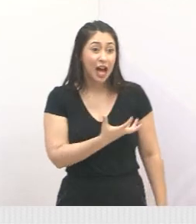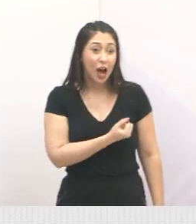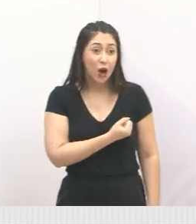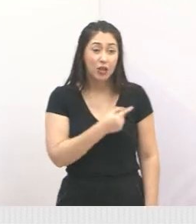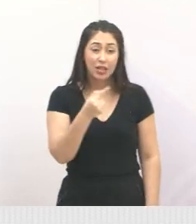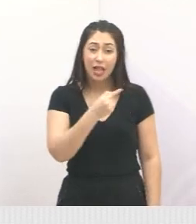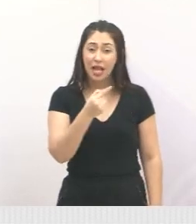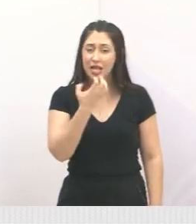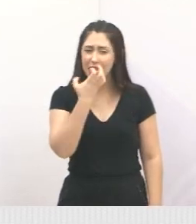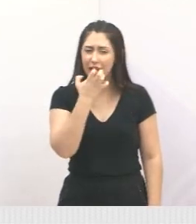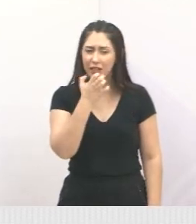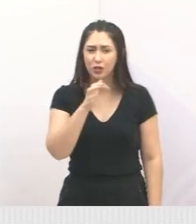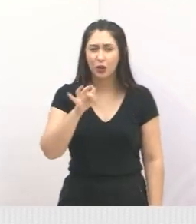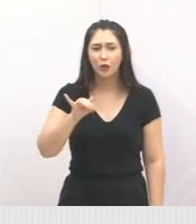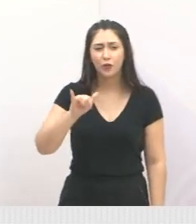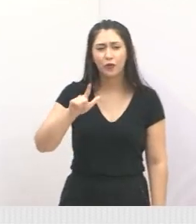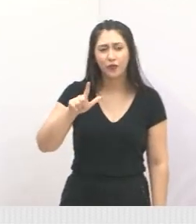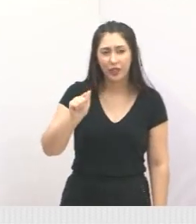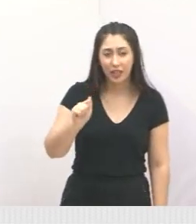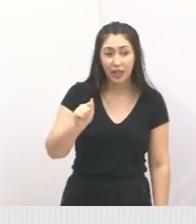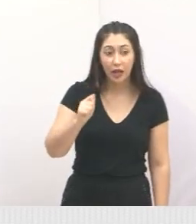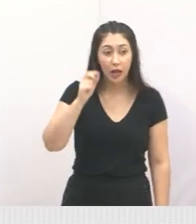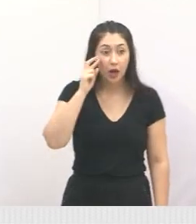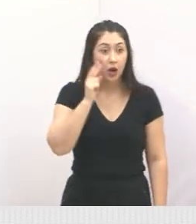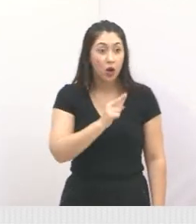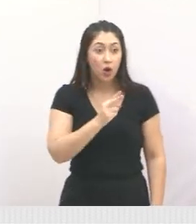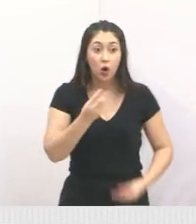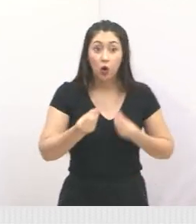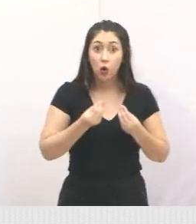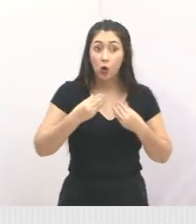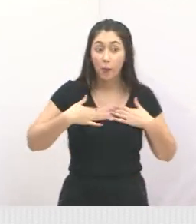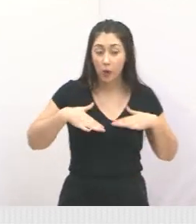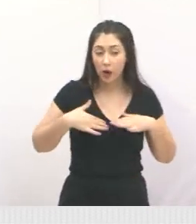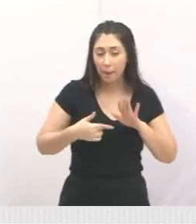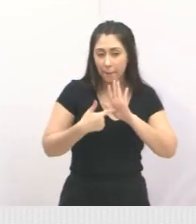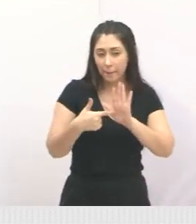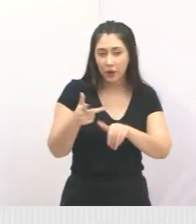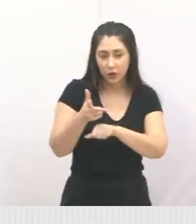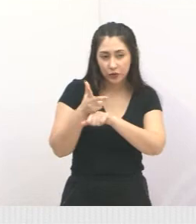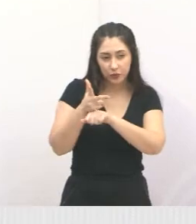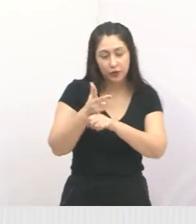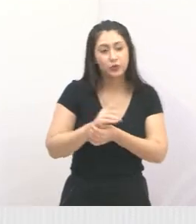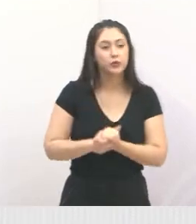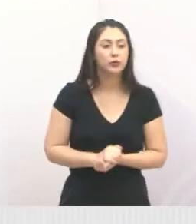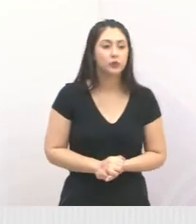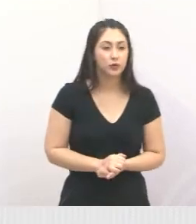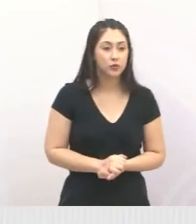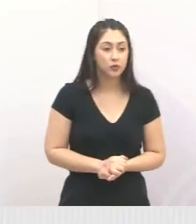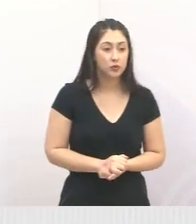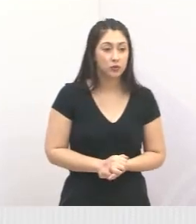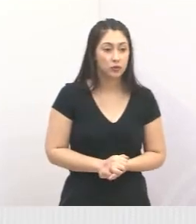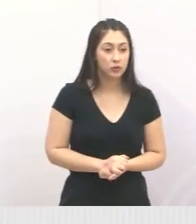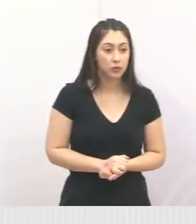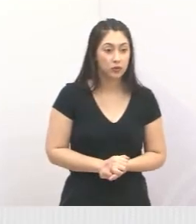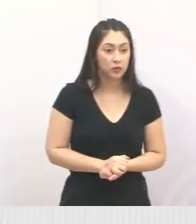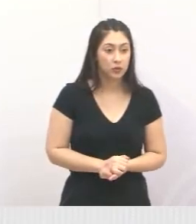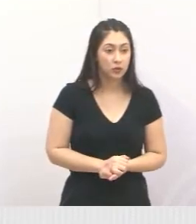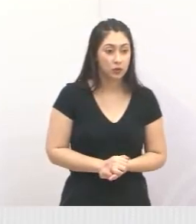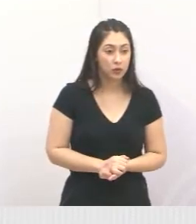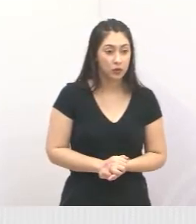que nós fizemos. Vê se tem cabimento, se dá para se manter calma numa situação dessa. Pode colocar o vídeo, por favor. Você